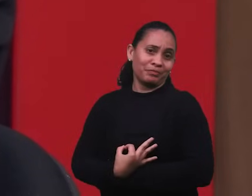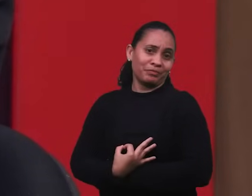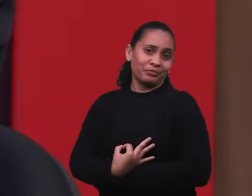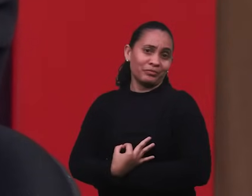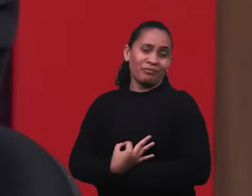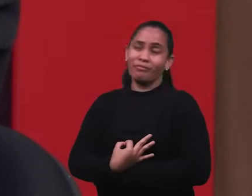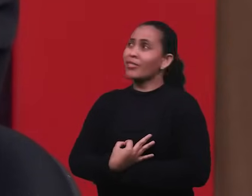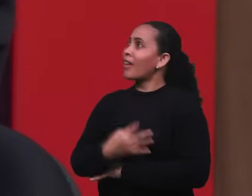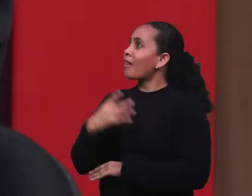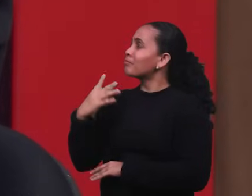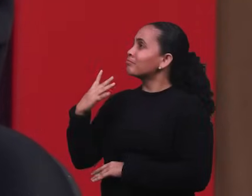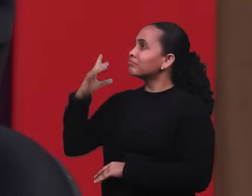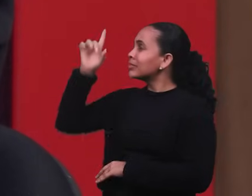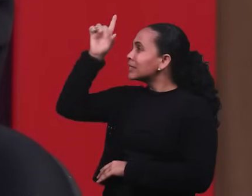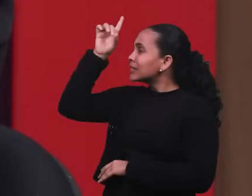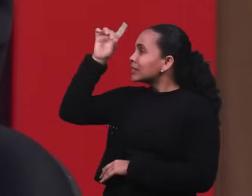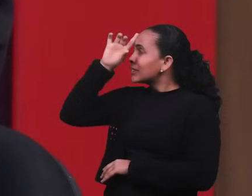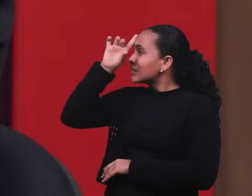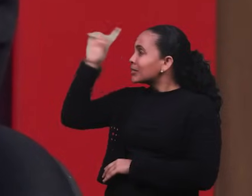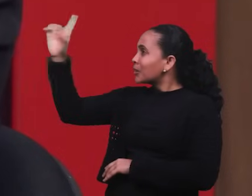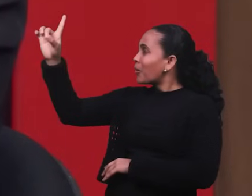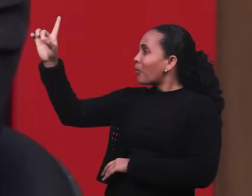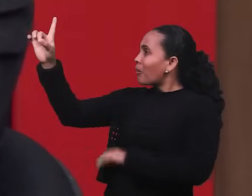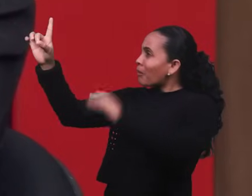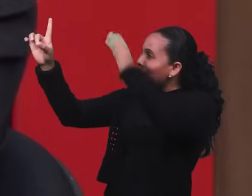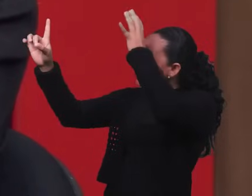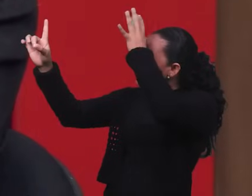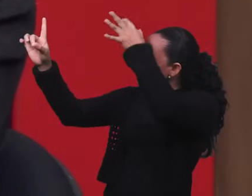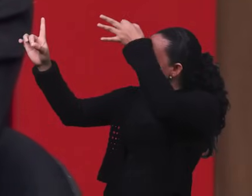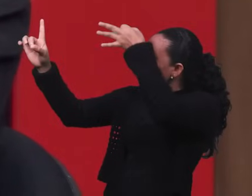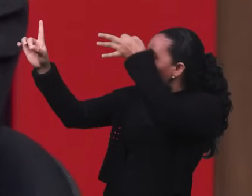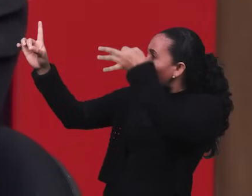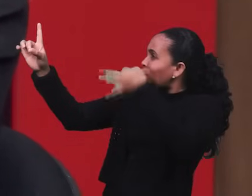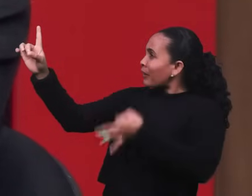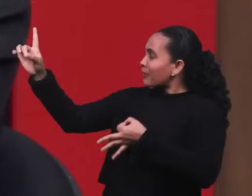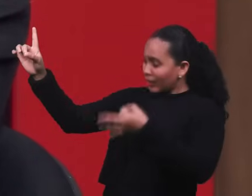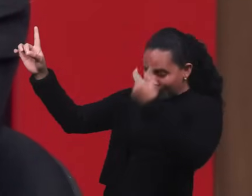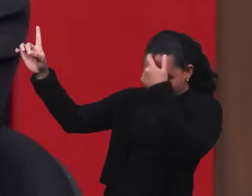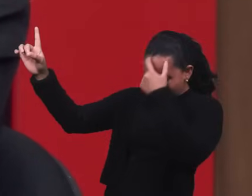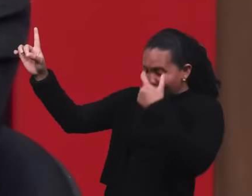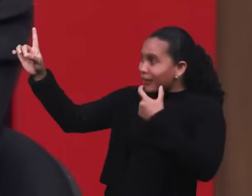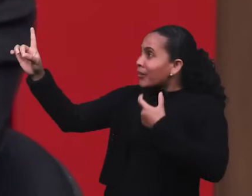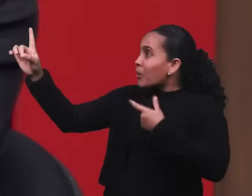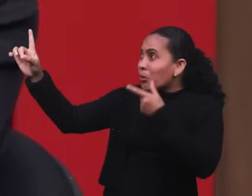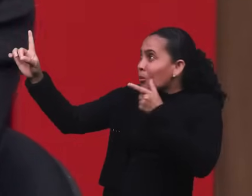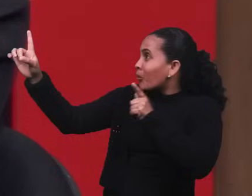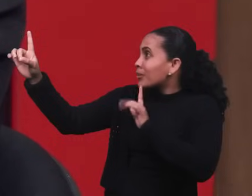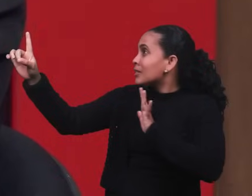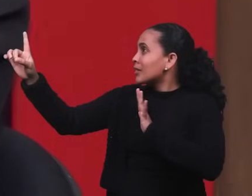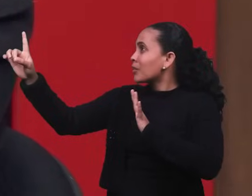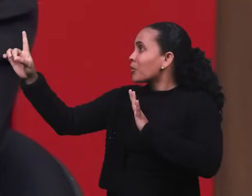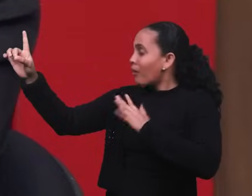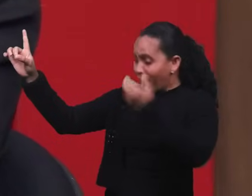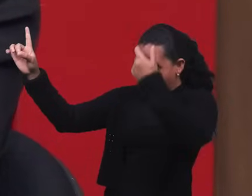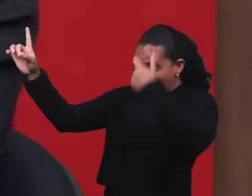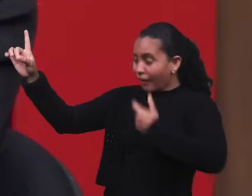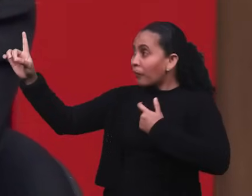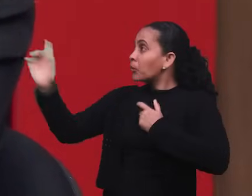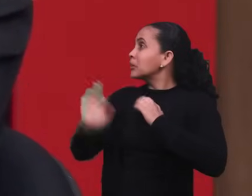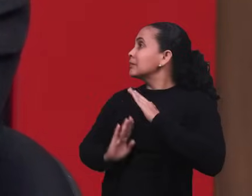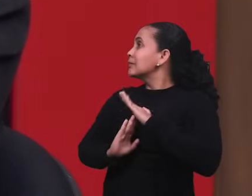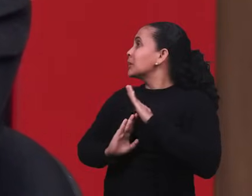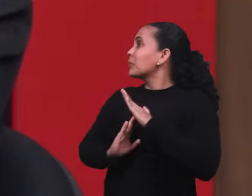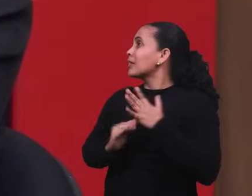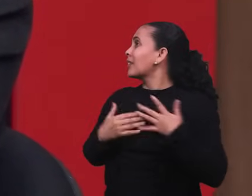tão alta, mas ela é tão alta que eu não posso atingir. Então há uma limitação para a capacidade do homem, o